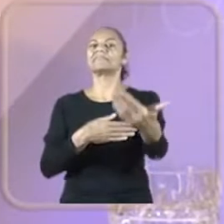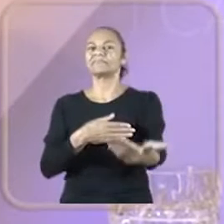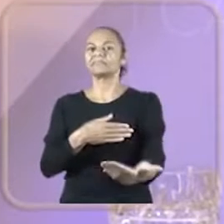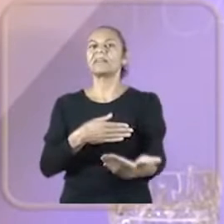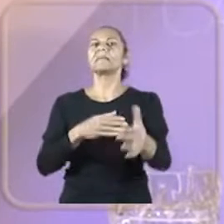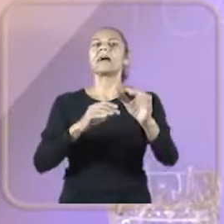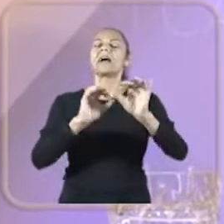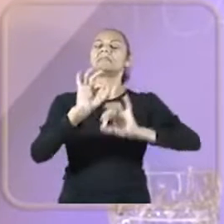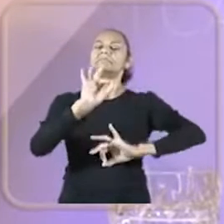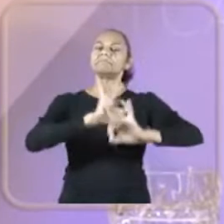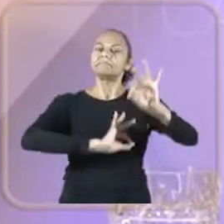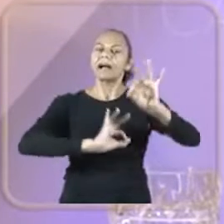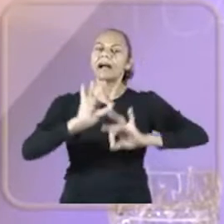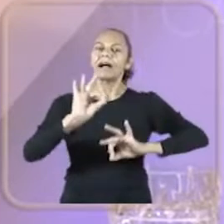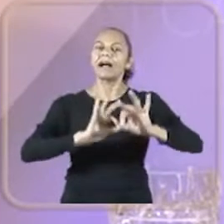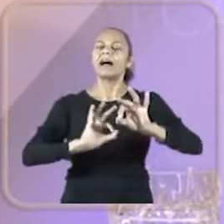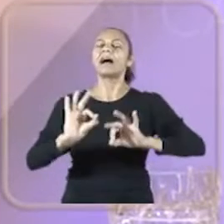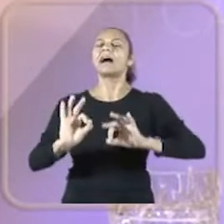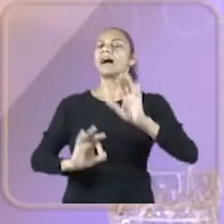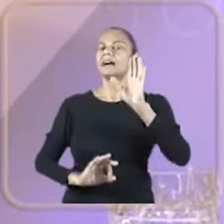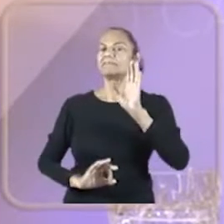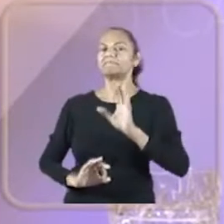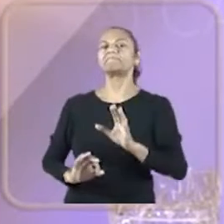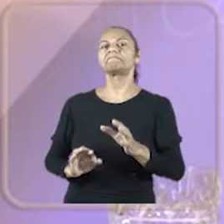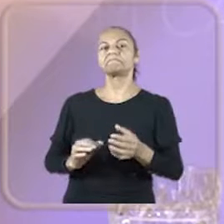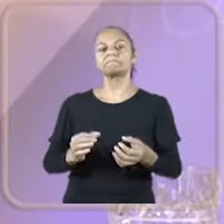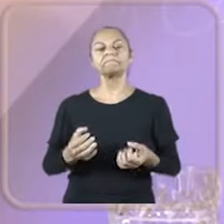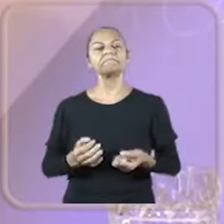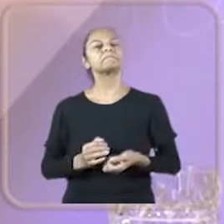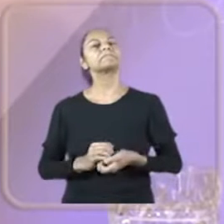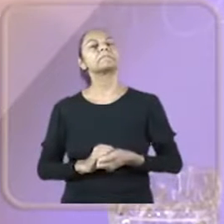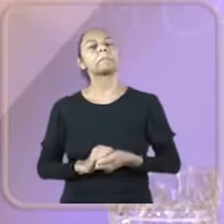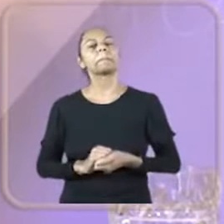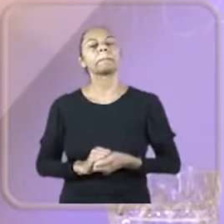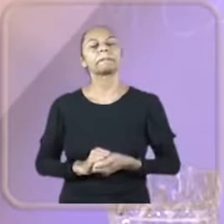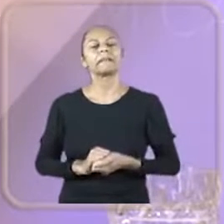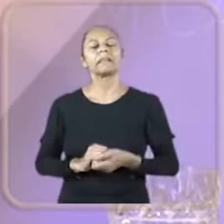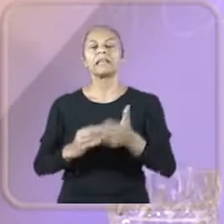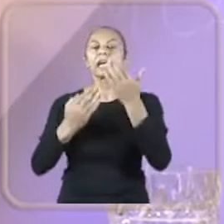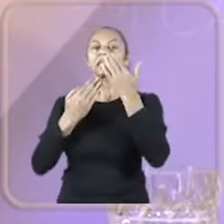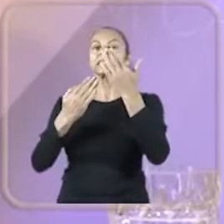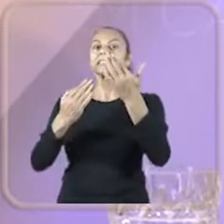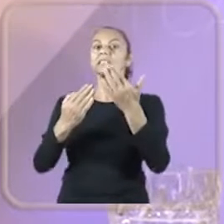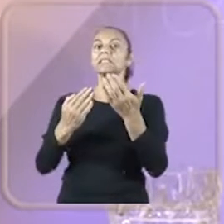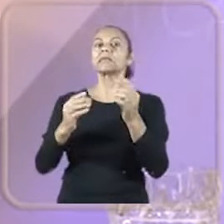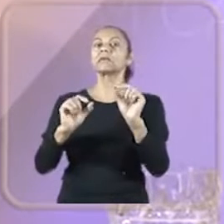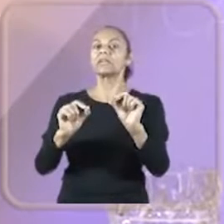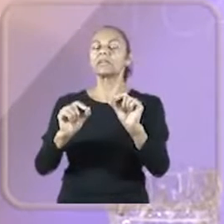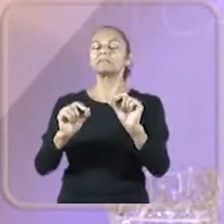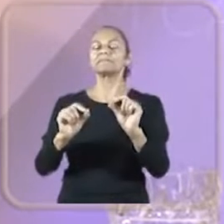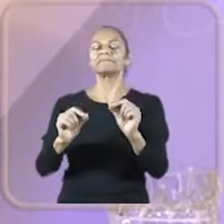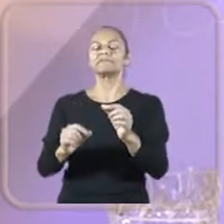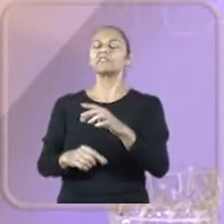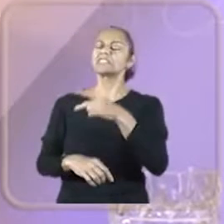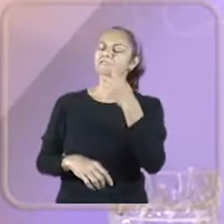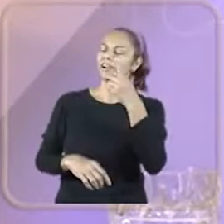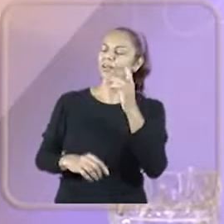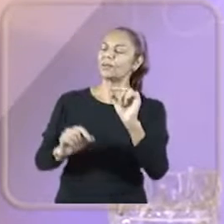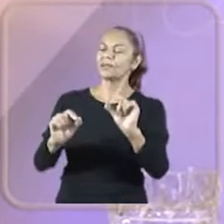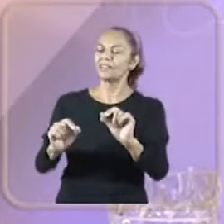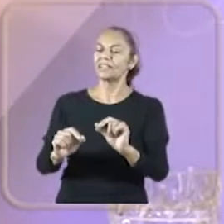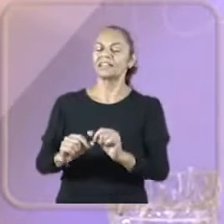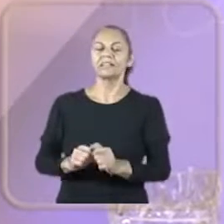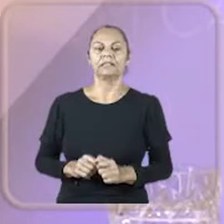de agosto. Para a gente estruturar de forma muito bacana, né? Agradecer, e você falou um pouco sobre a questão de